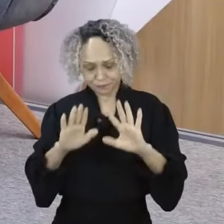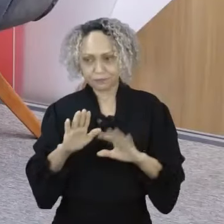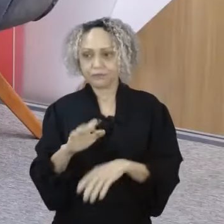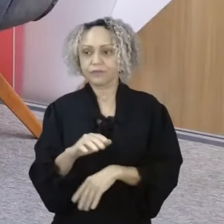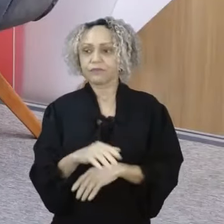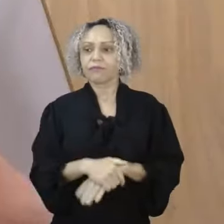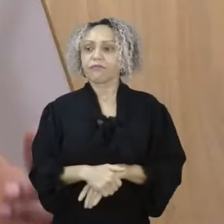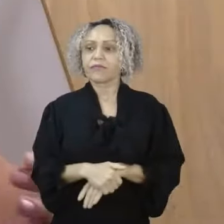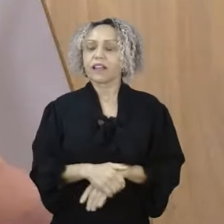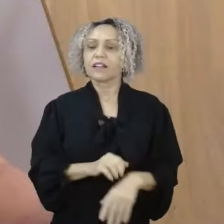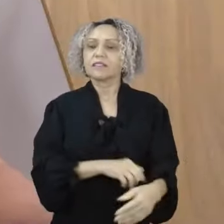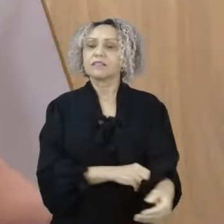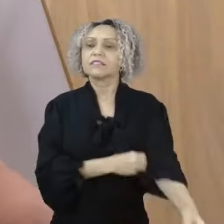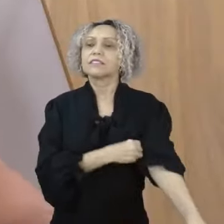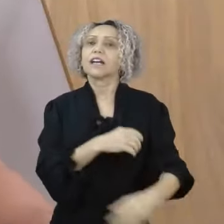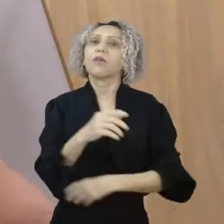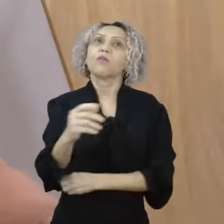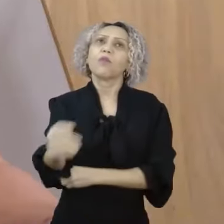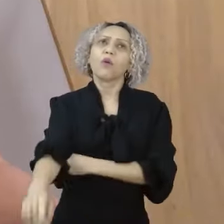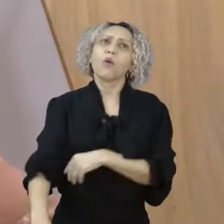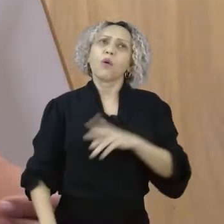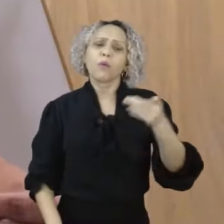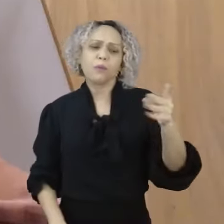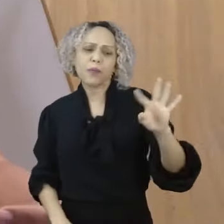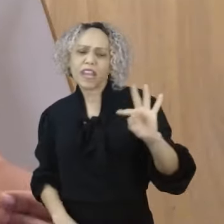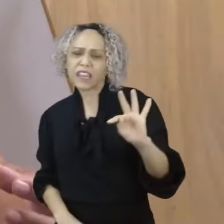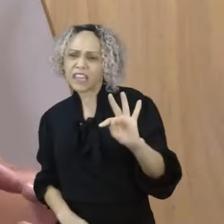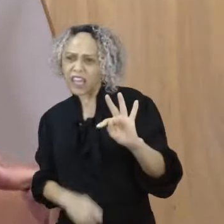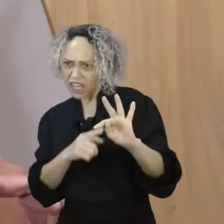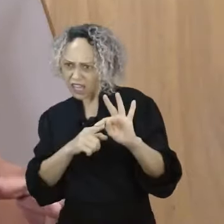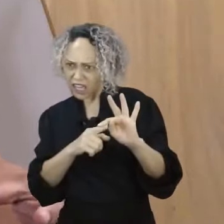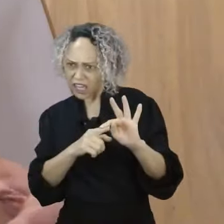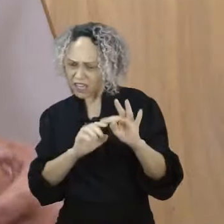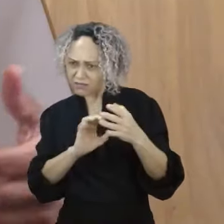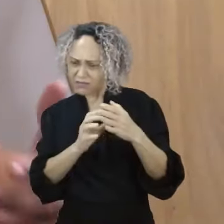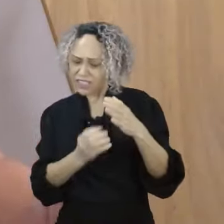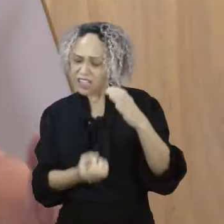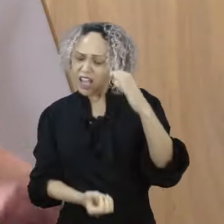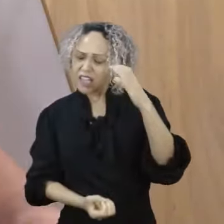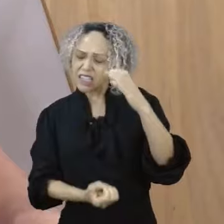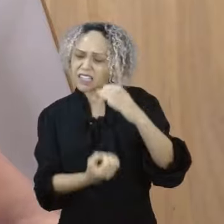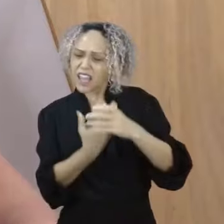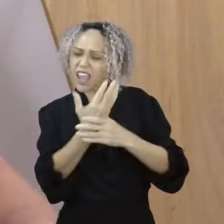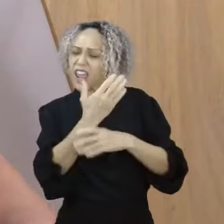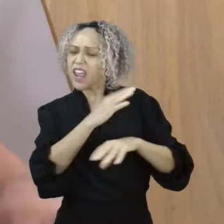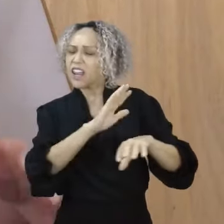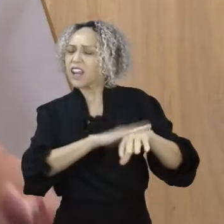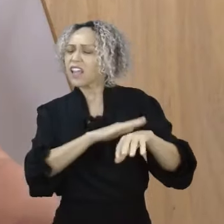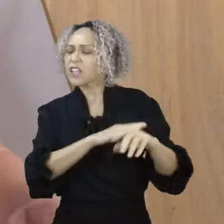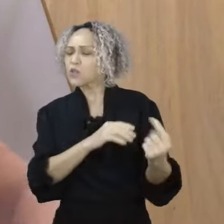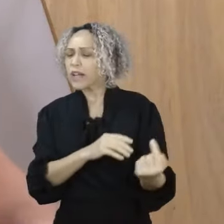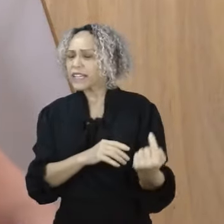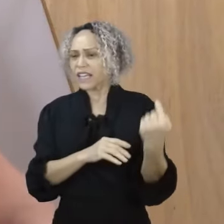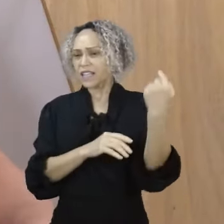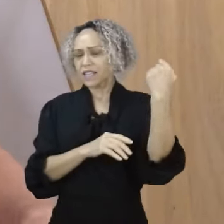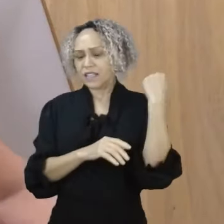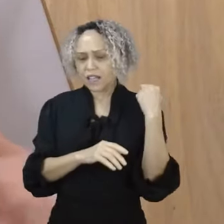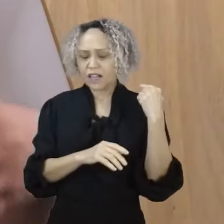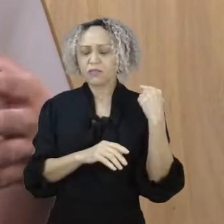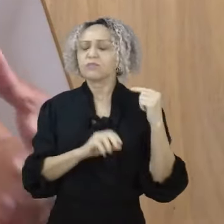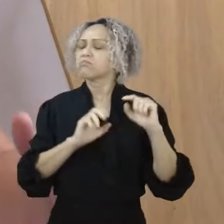o partido dos trabalhadores desde a sua criação eh teve eh eh muito forte essa questão da Defesa do meio